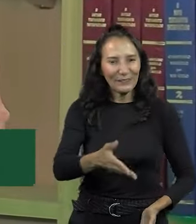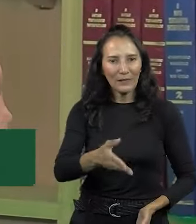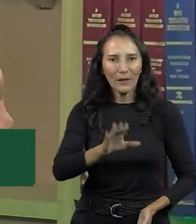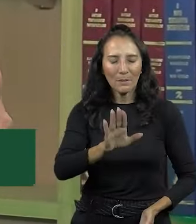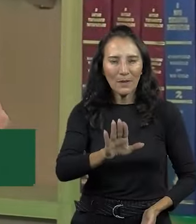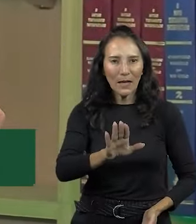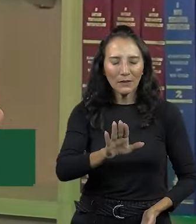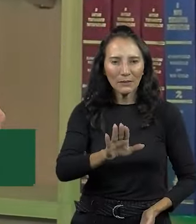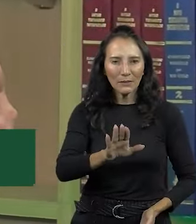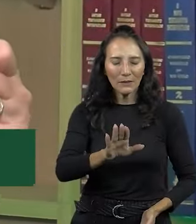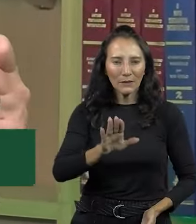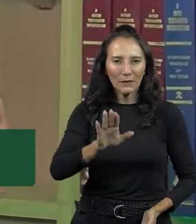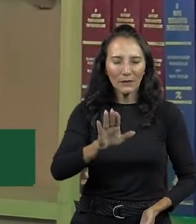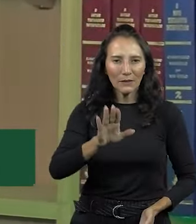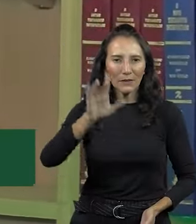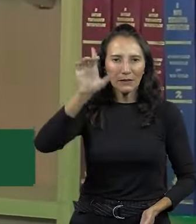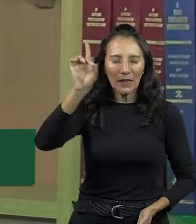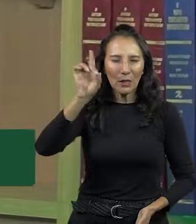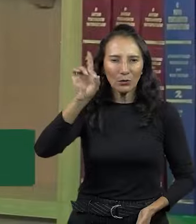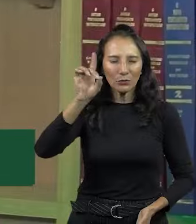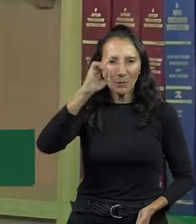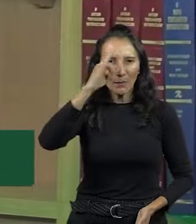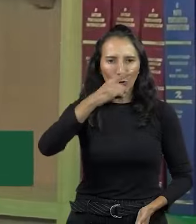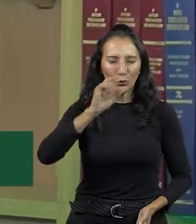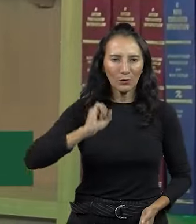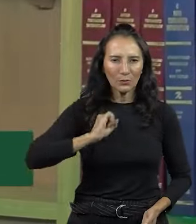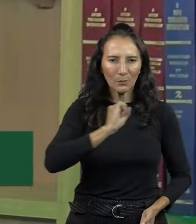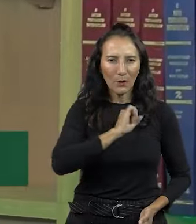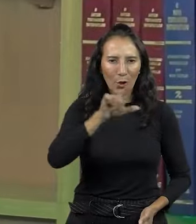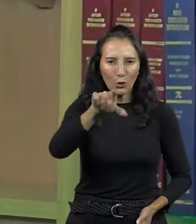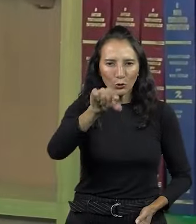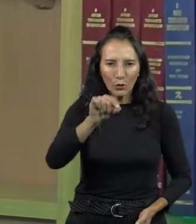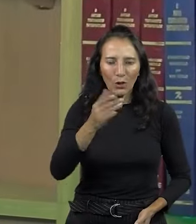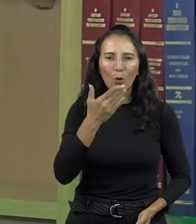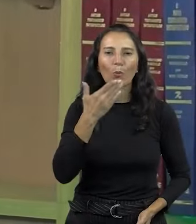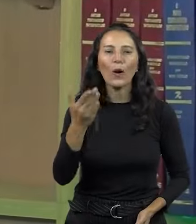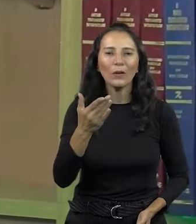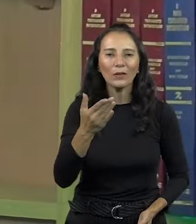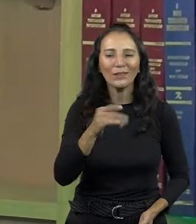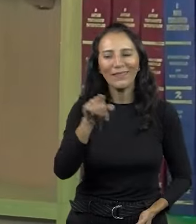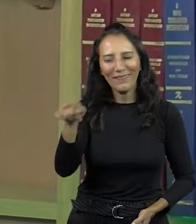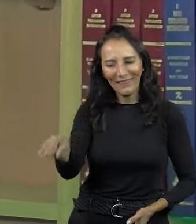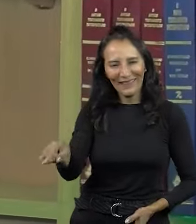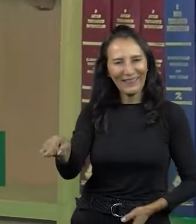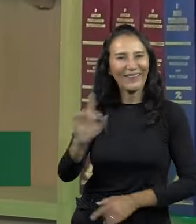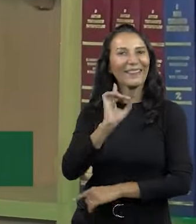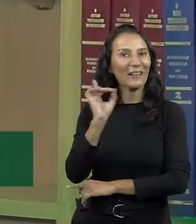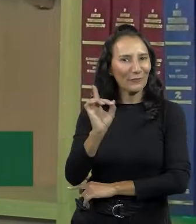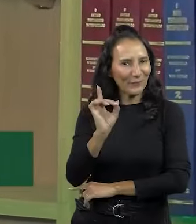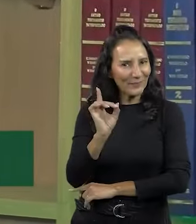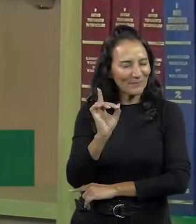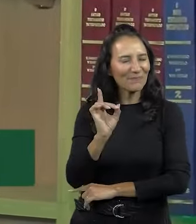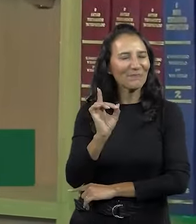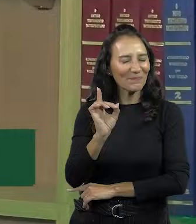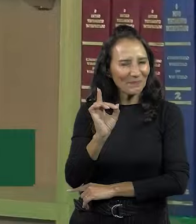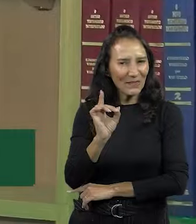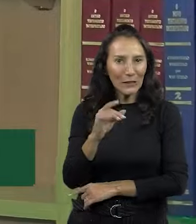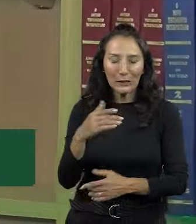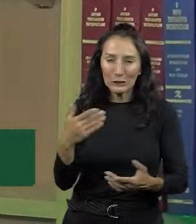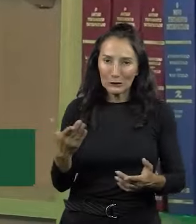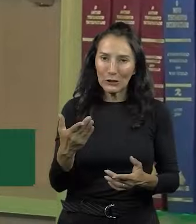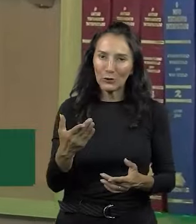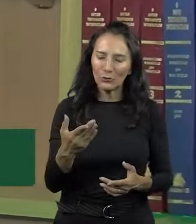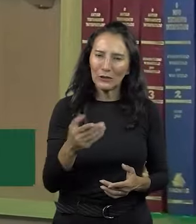estava no pasto é o propósito então quando Jesus em João Capítulo 15 nesses dois versículos que nós lemos